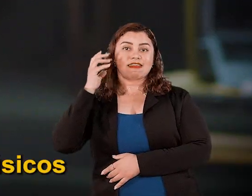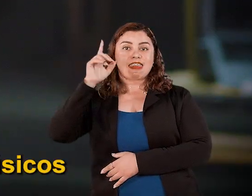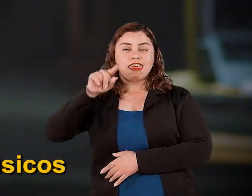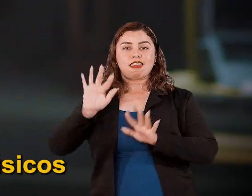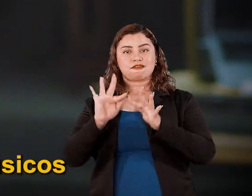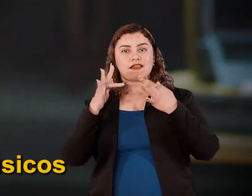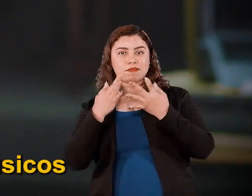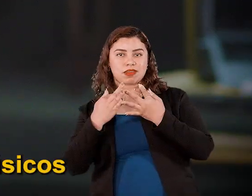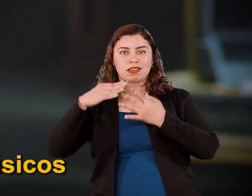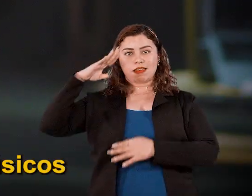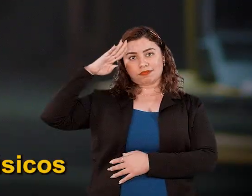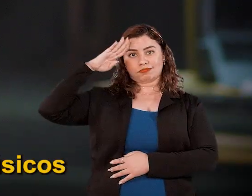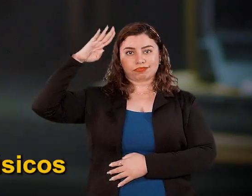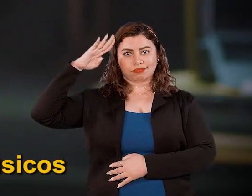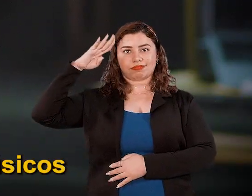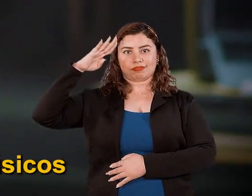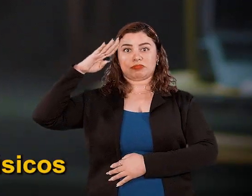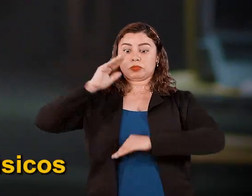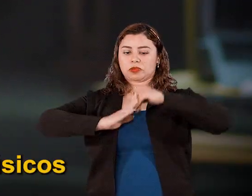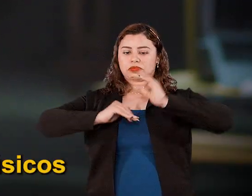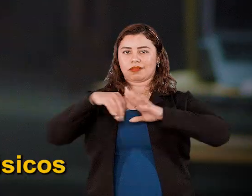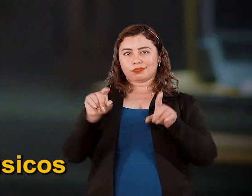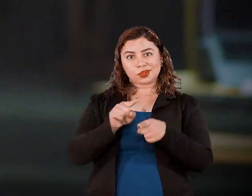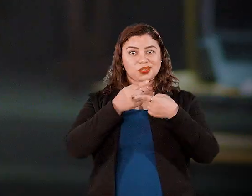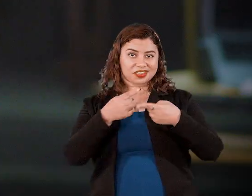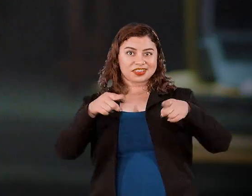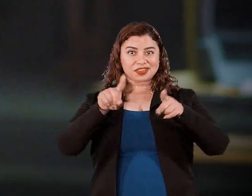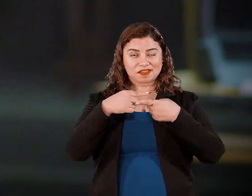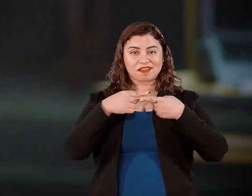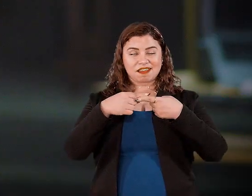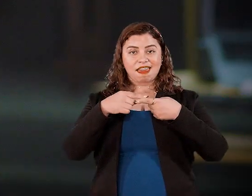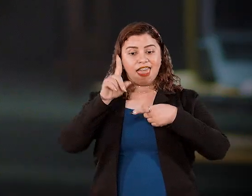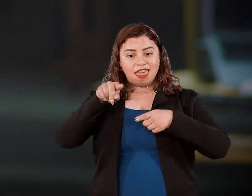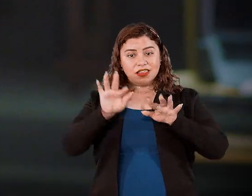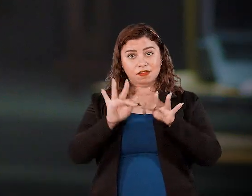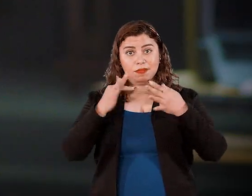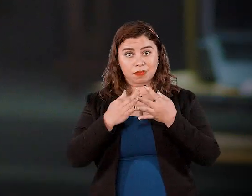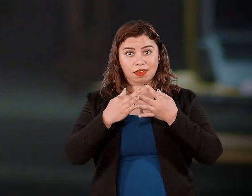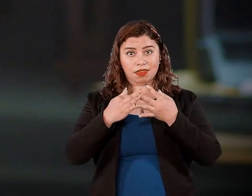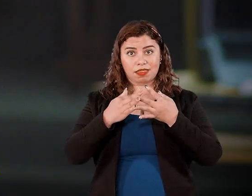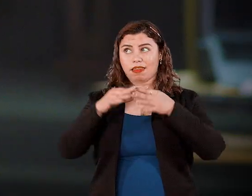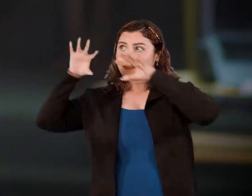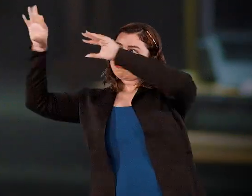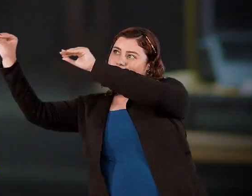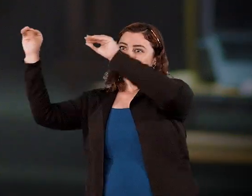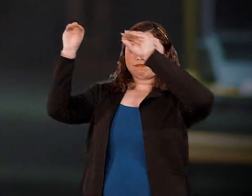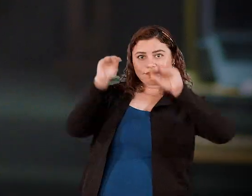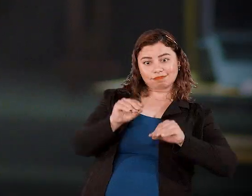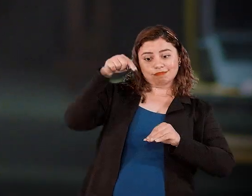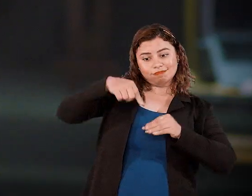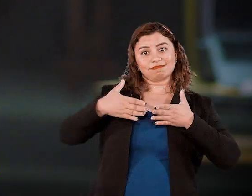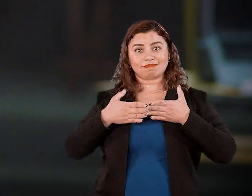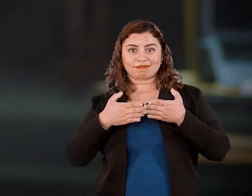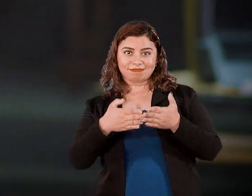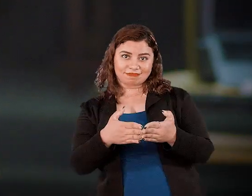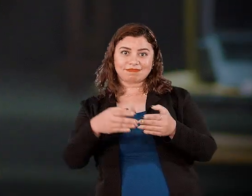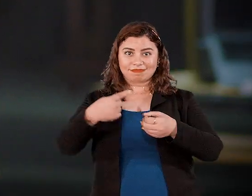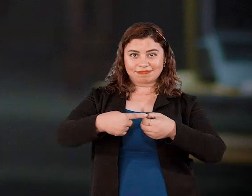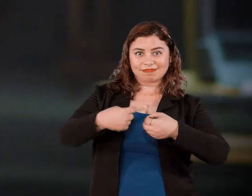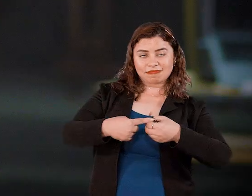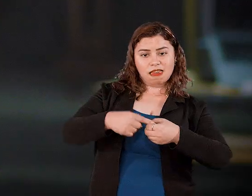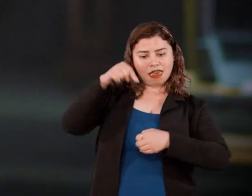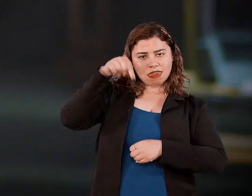uma família de militares e de músicos, e que a família dele foi transferida para Corumbá,